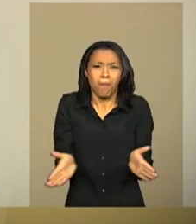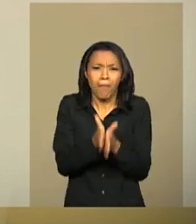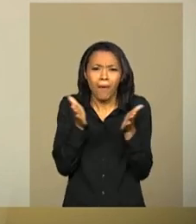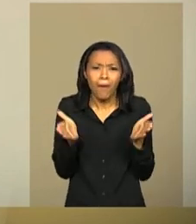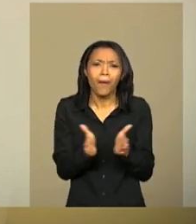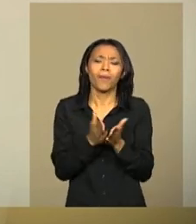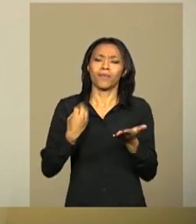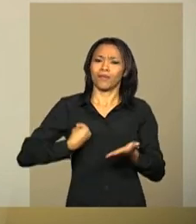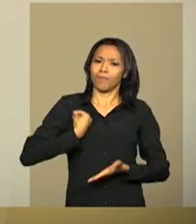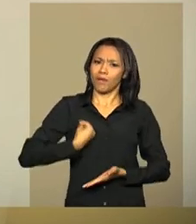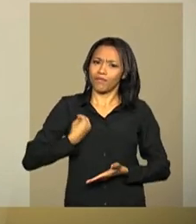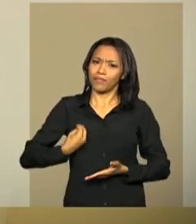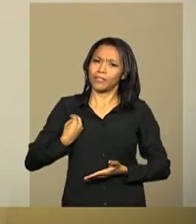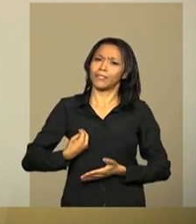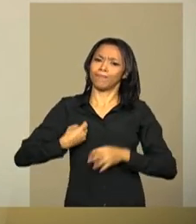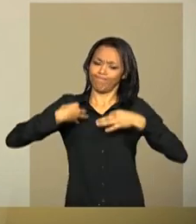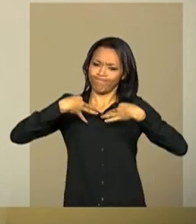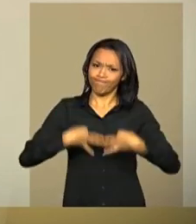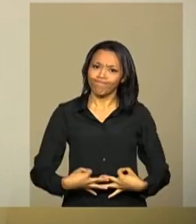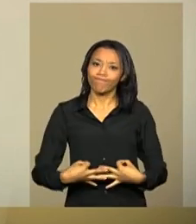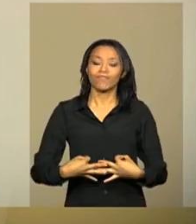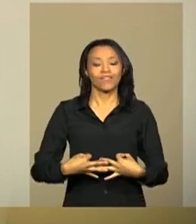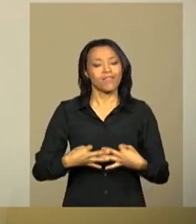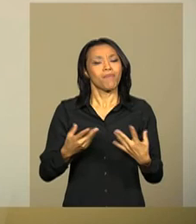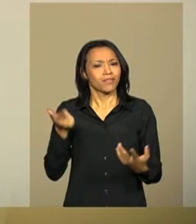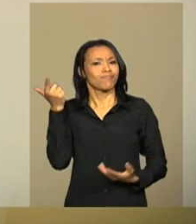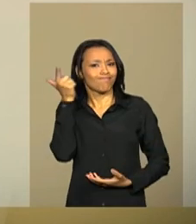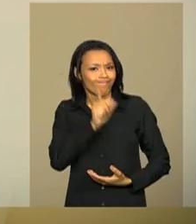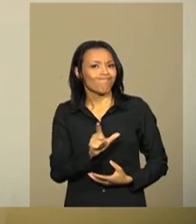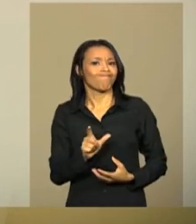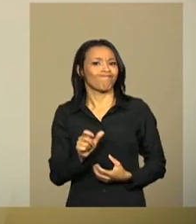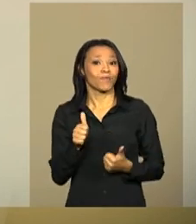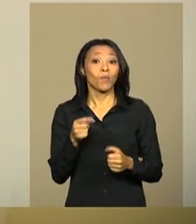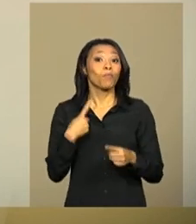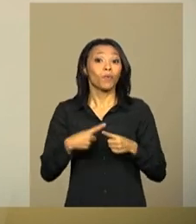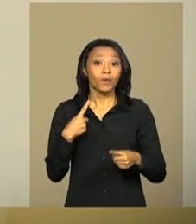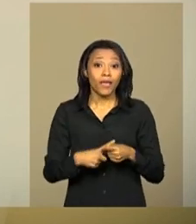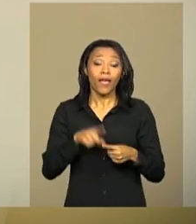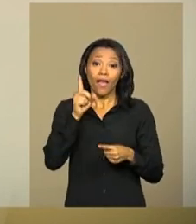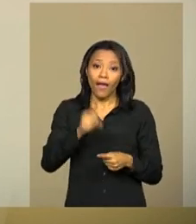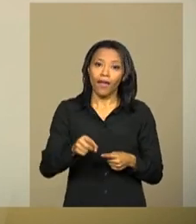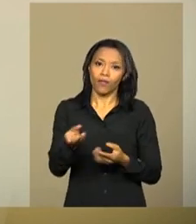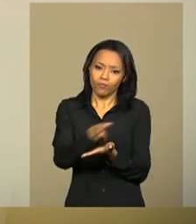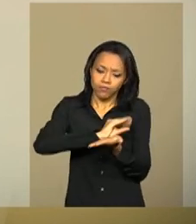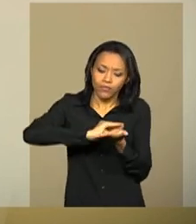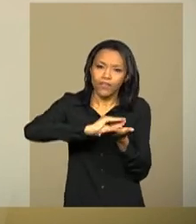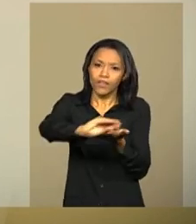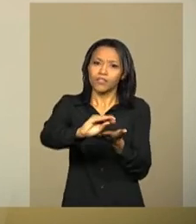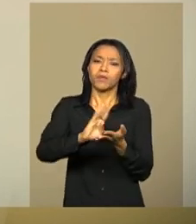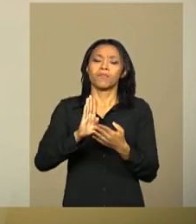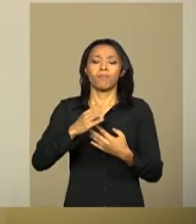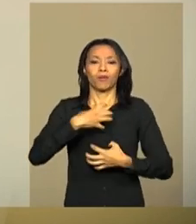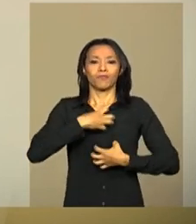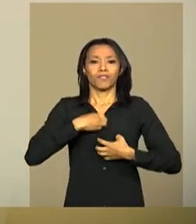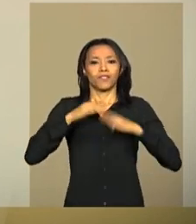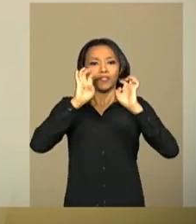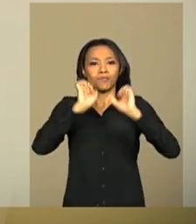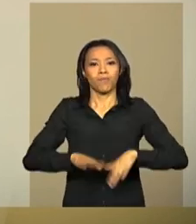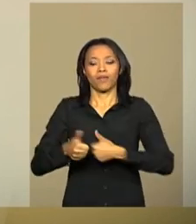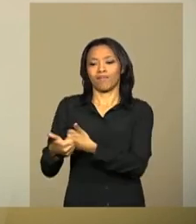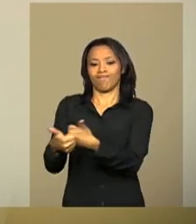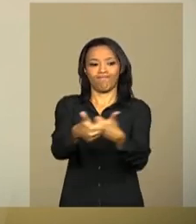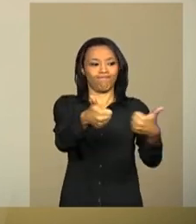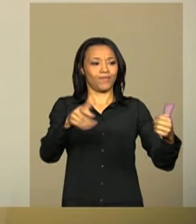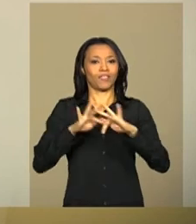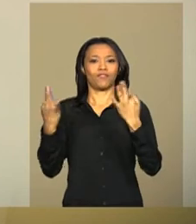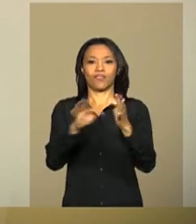pobres uma vida muito digna mas vale a pena sobretudo Maxx porque o investimento para o bem-estar de todas